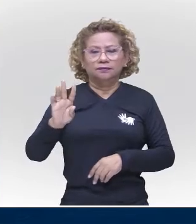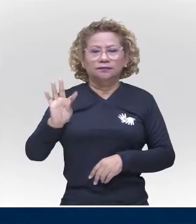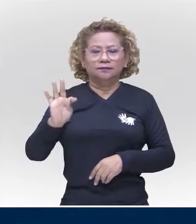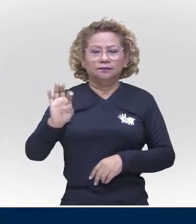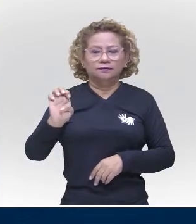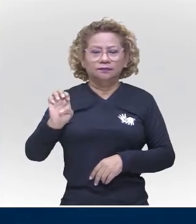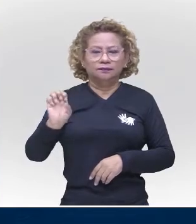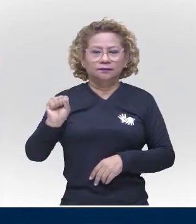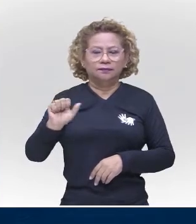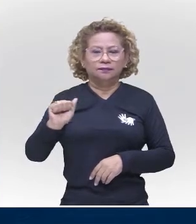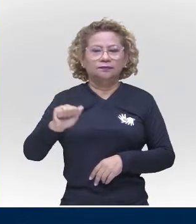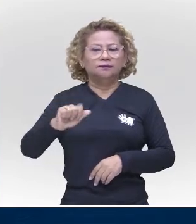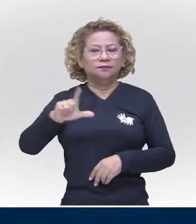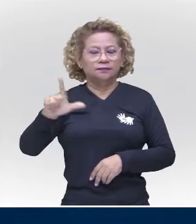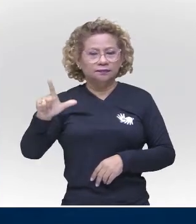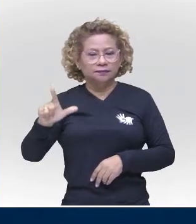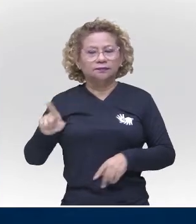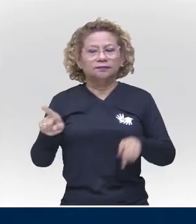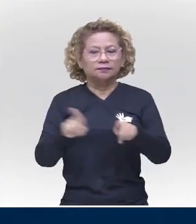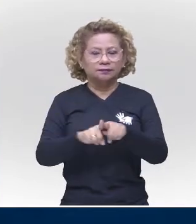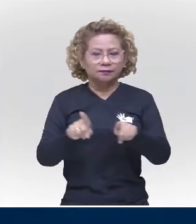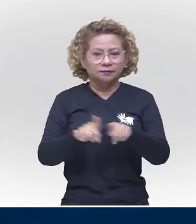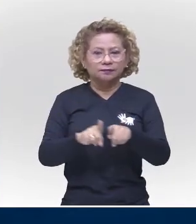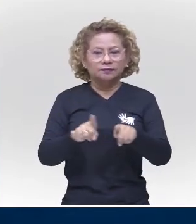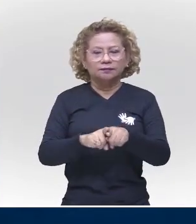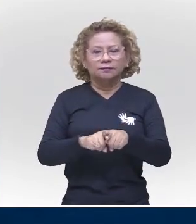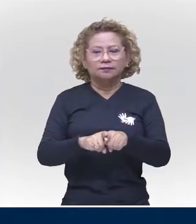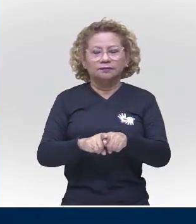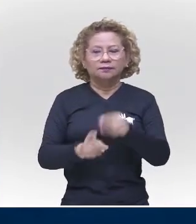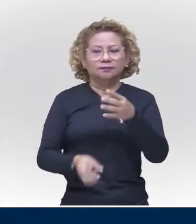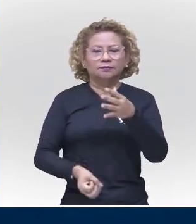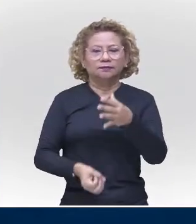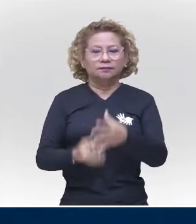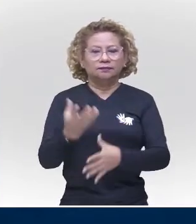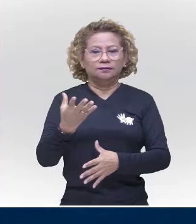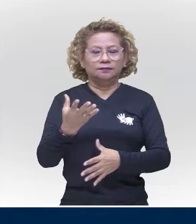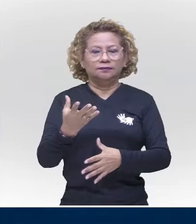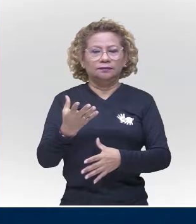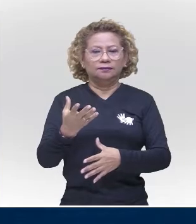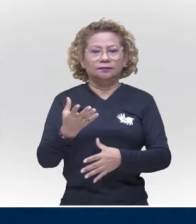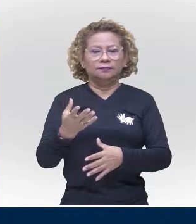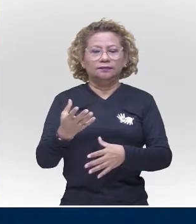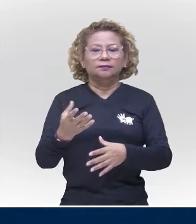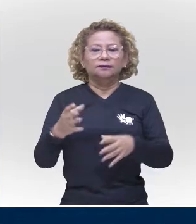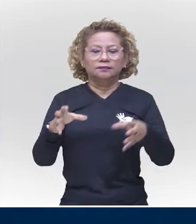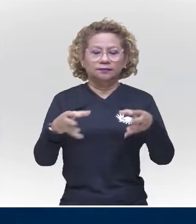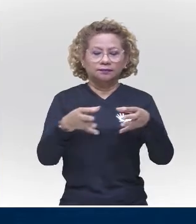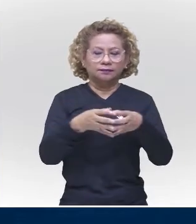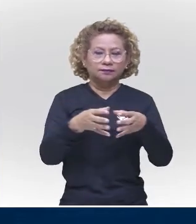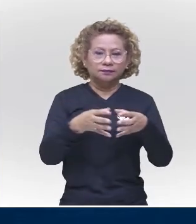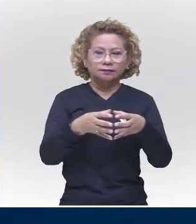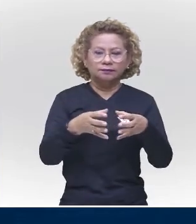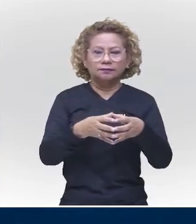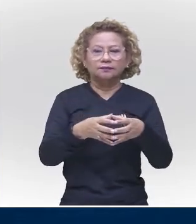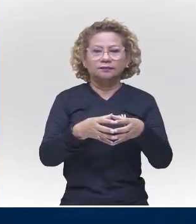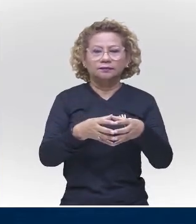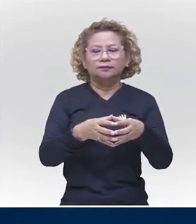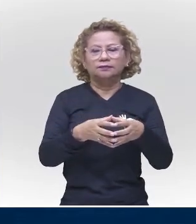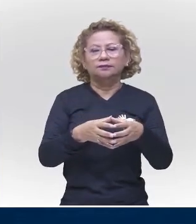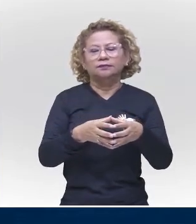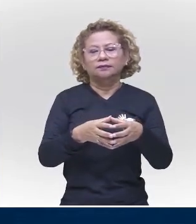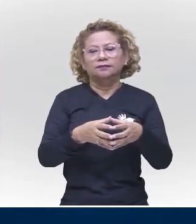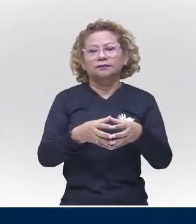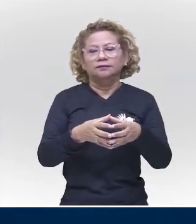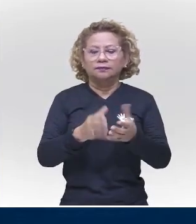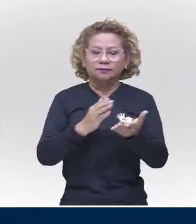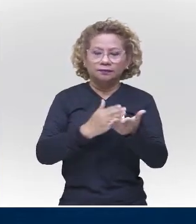Seriani Gravier. Também criou esse jogo, né, para fazer com que os seus alunos tivessem um momento de prática